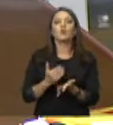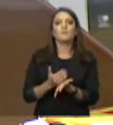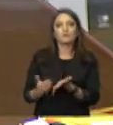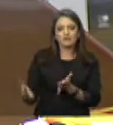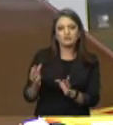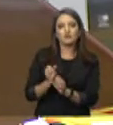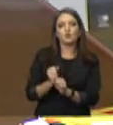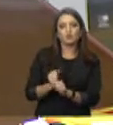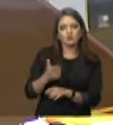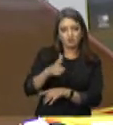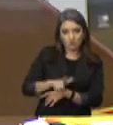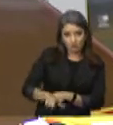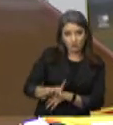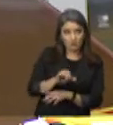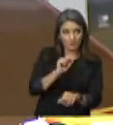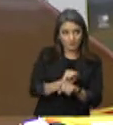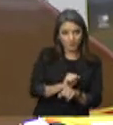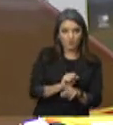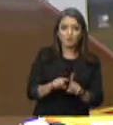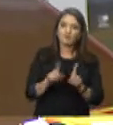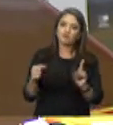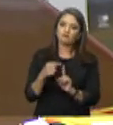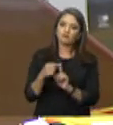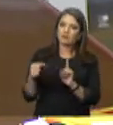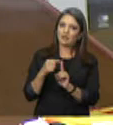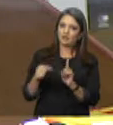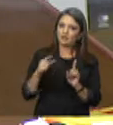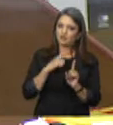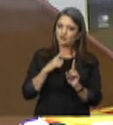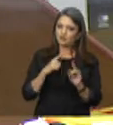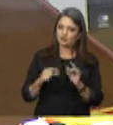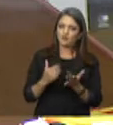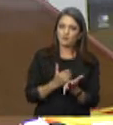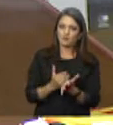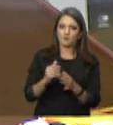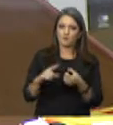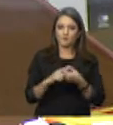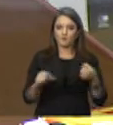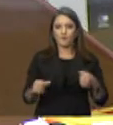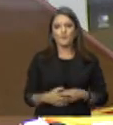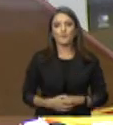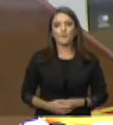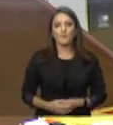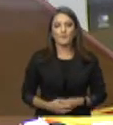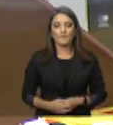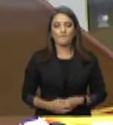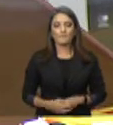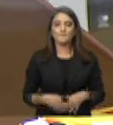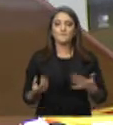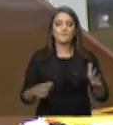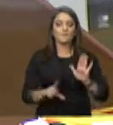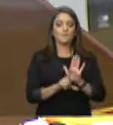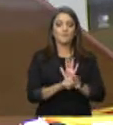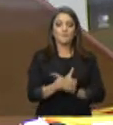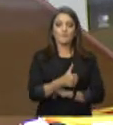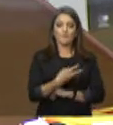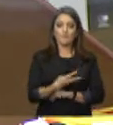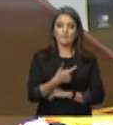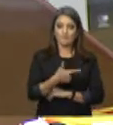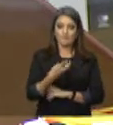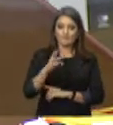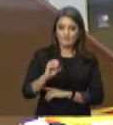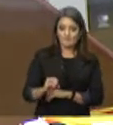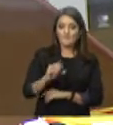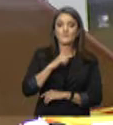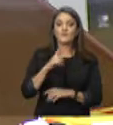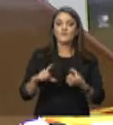recomeça a correr do dia da interrupção Mas pela metade do prazo previsto no caput deste artigo por fim a lei 14230